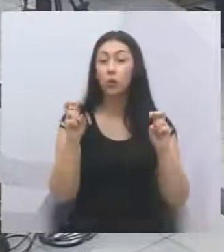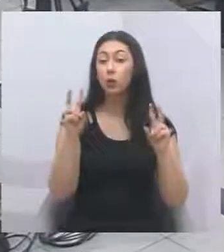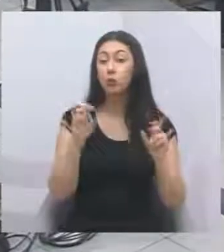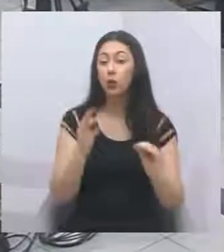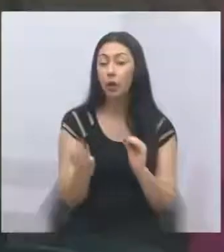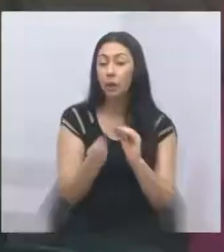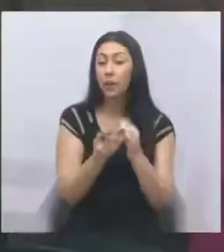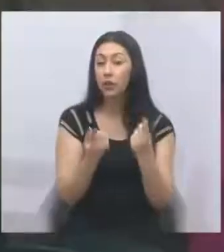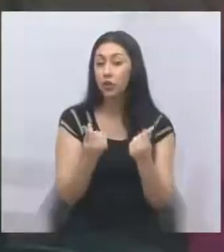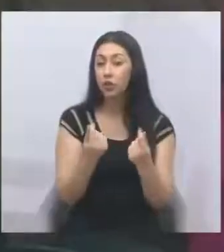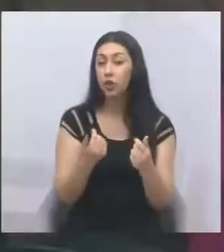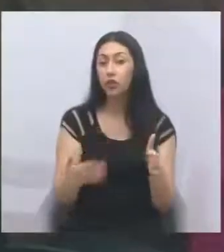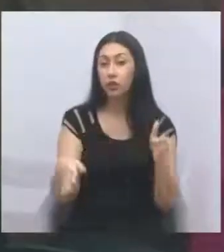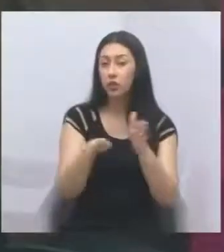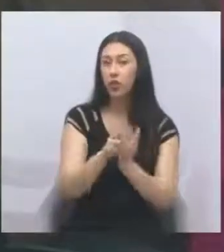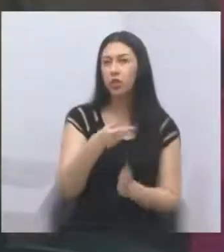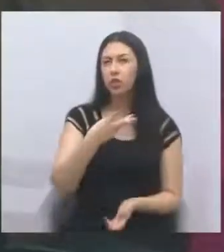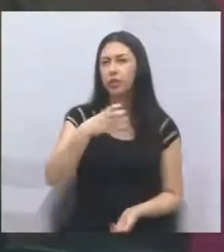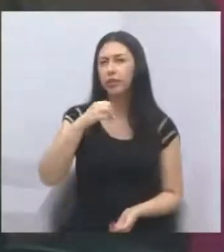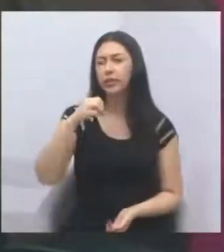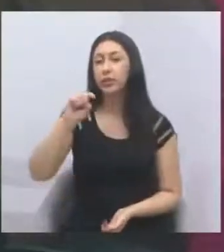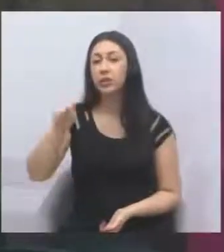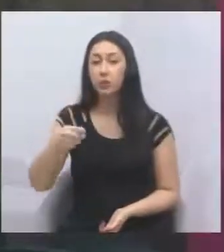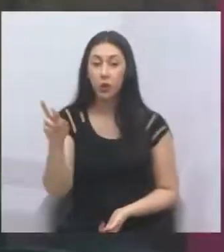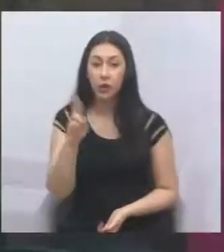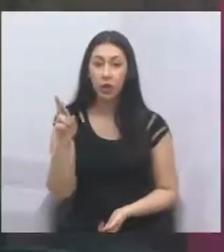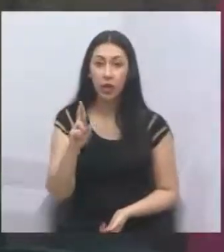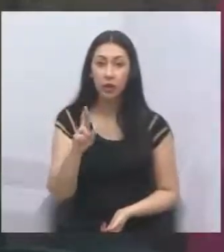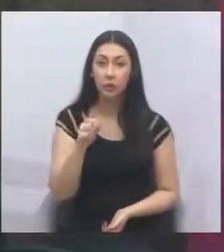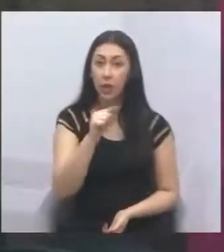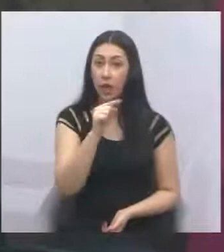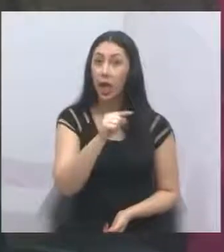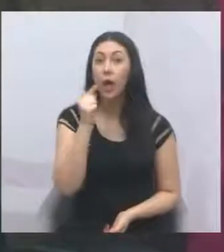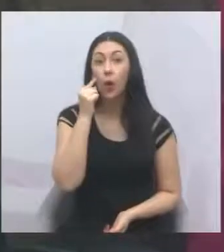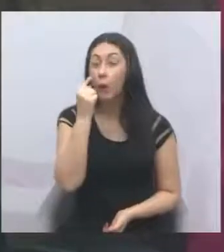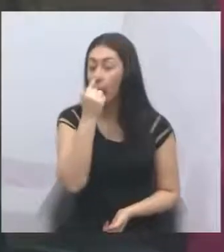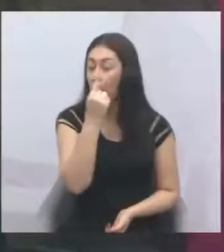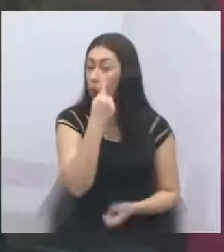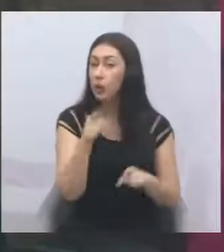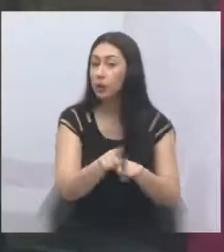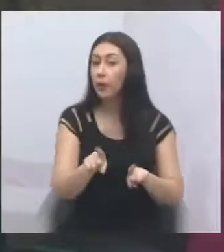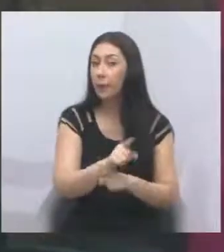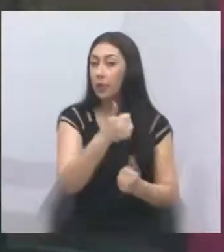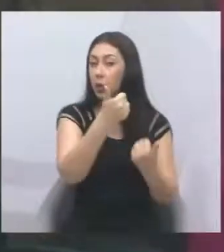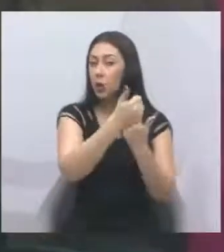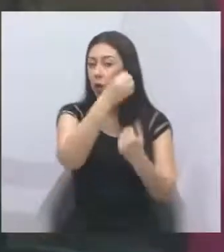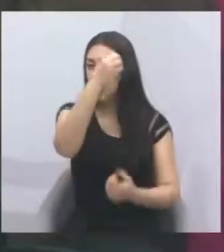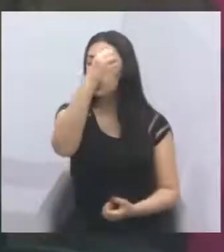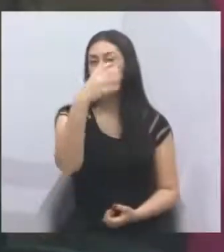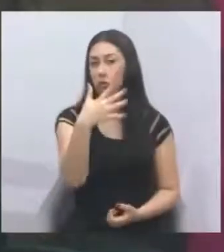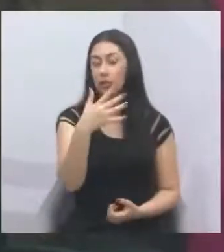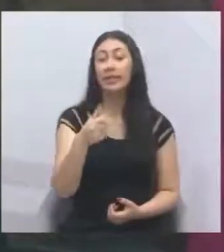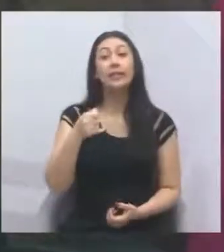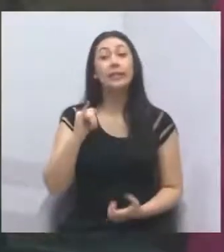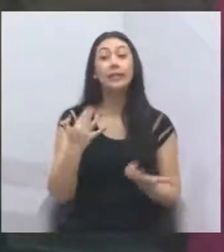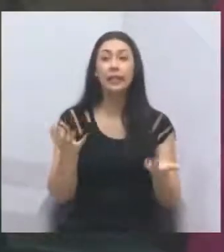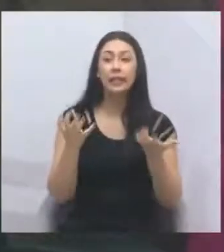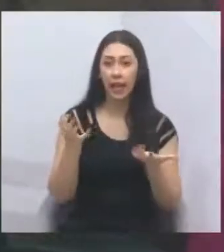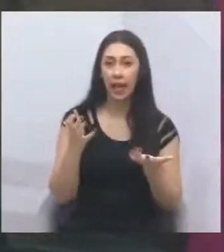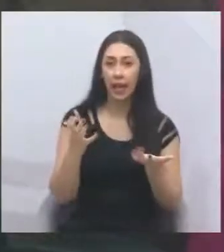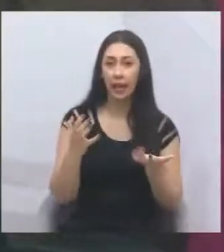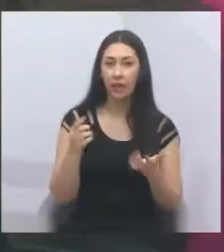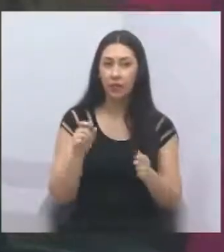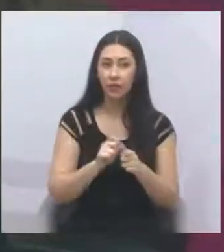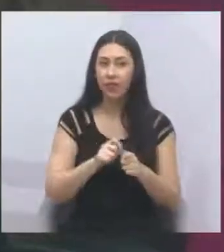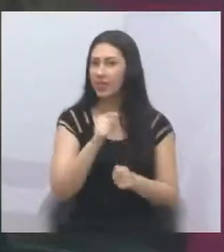impositiva, que vai vir de 300 mil para trocar as lâmpadas de LED no Meia-Lua. Até comentei com ele nos bastidores, falei assim, ó, se tiver intenção de mandar para o